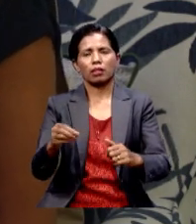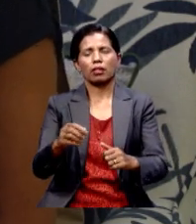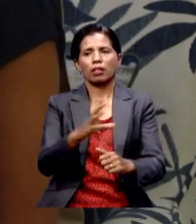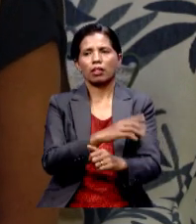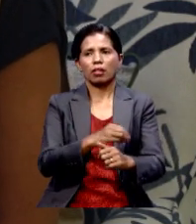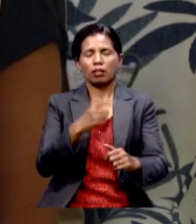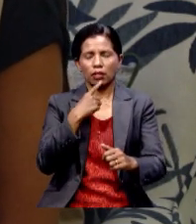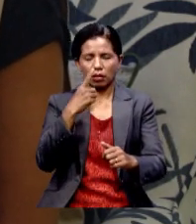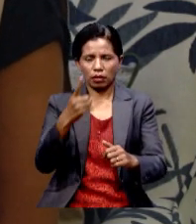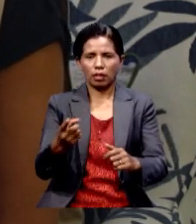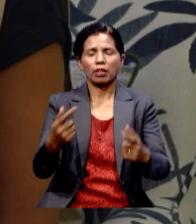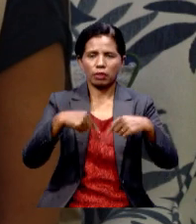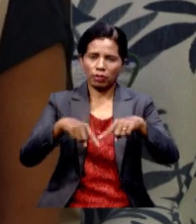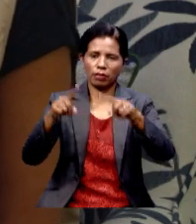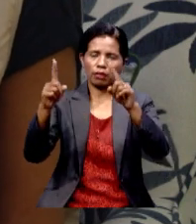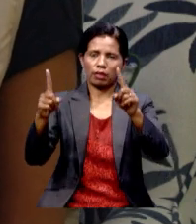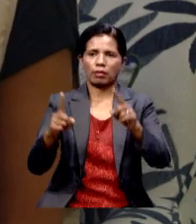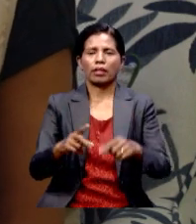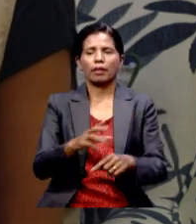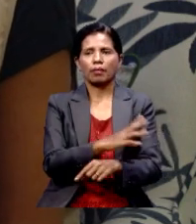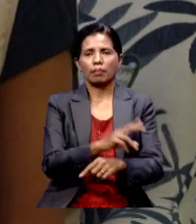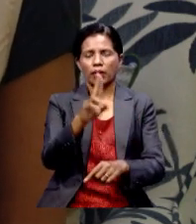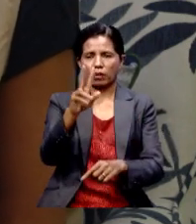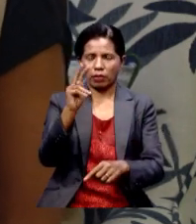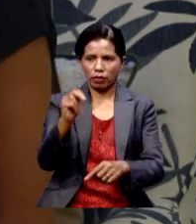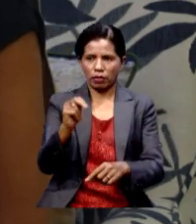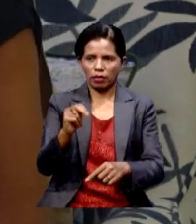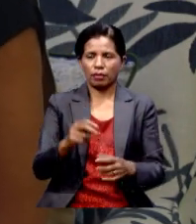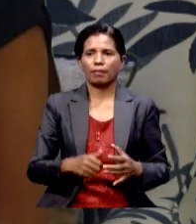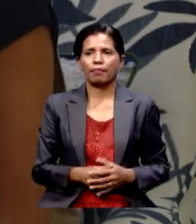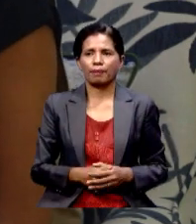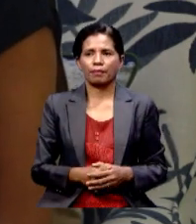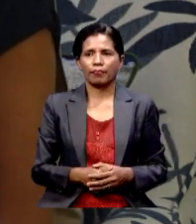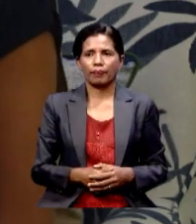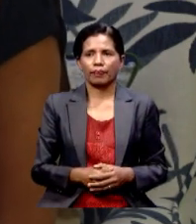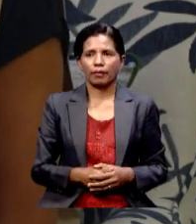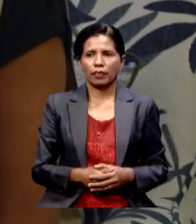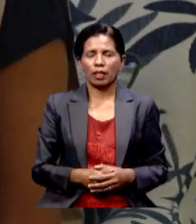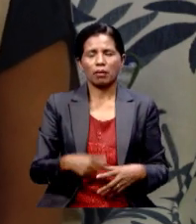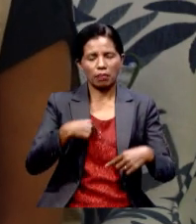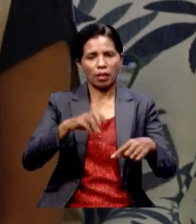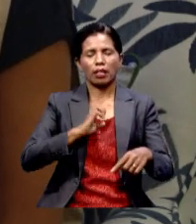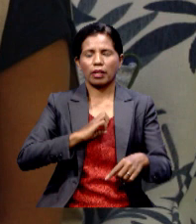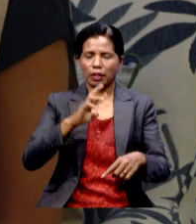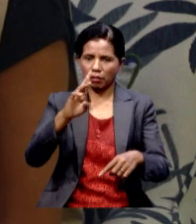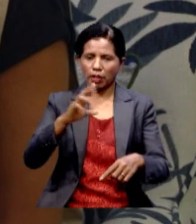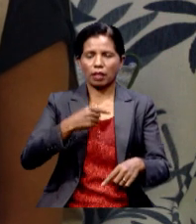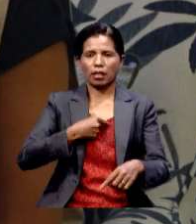gosto sempre de voltar. Mas fui a Glen, fui a Hermera,